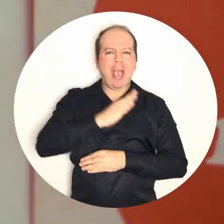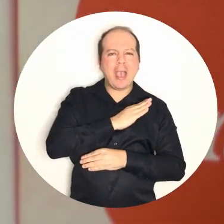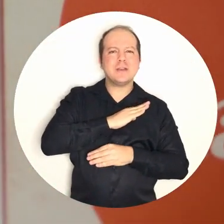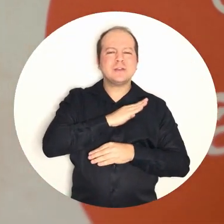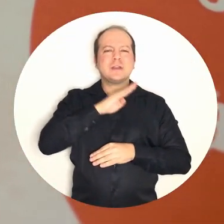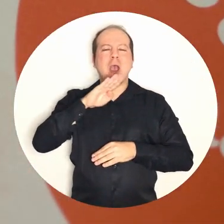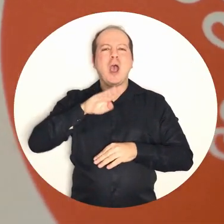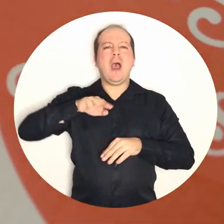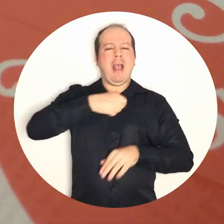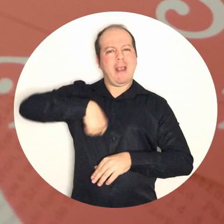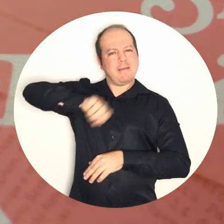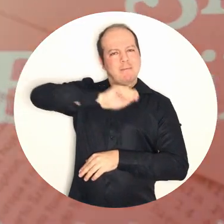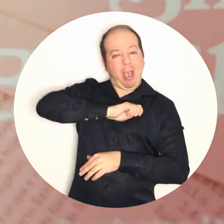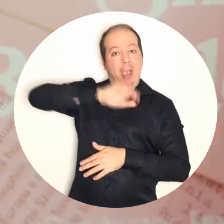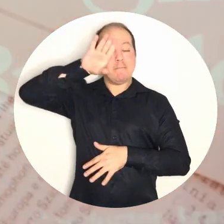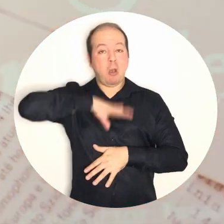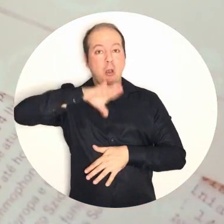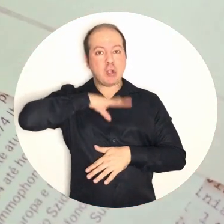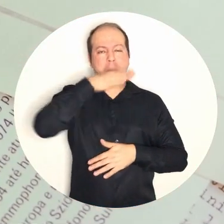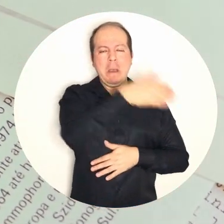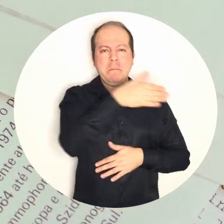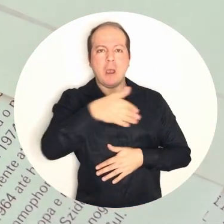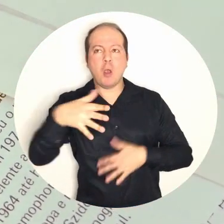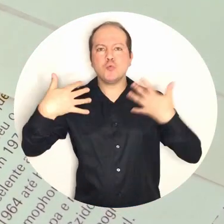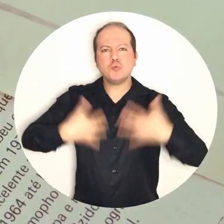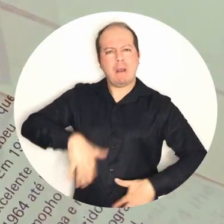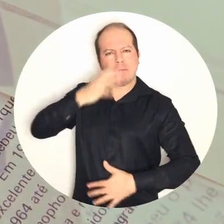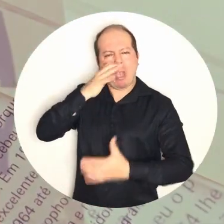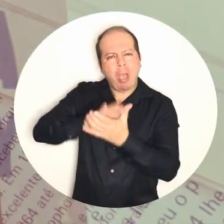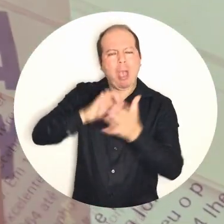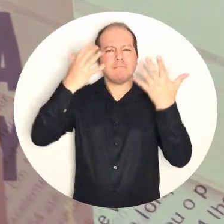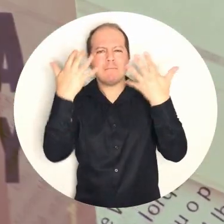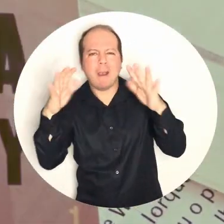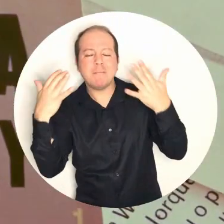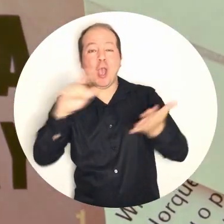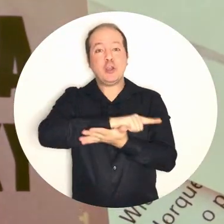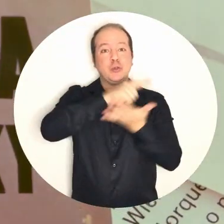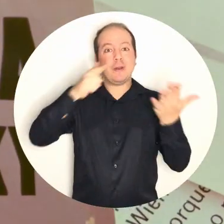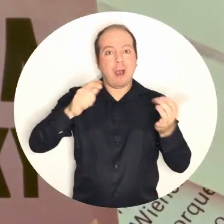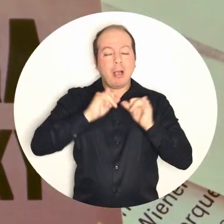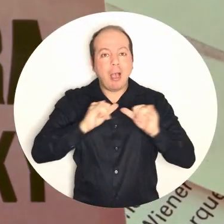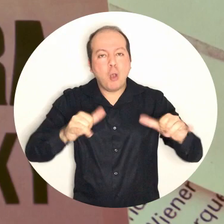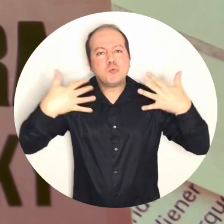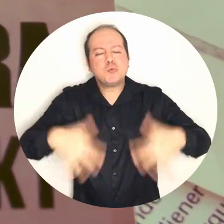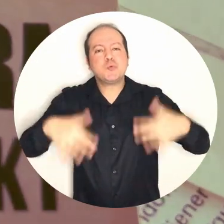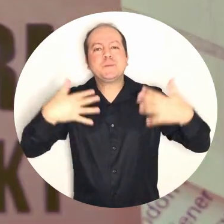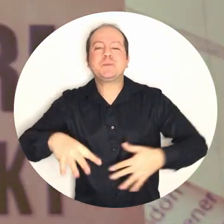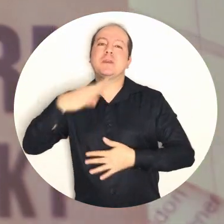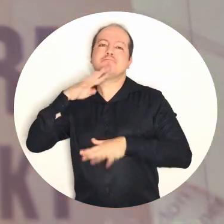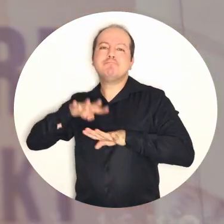Áustria, Espanha e Portugal. Saiu de lá com grandes elogios das imprensas locais e um reconhecimento de